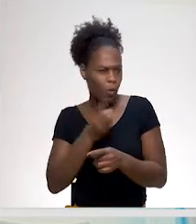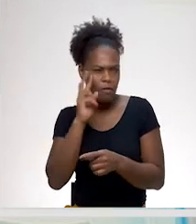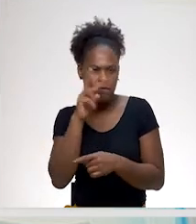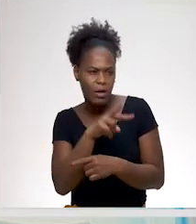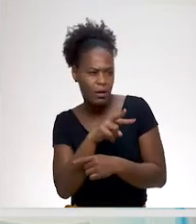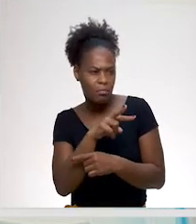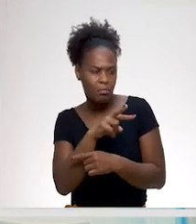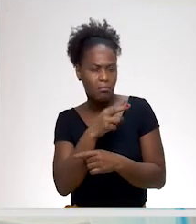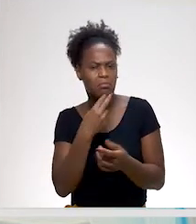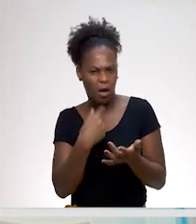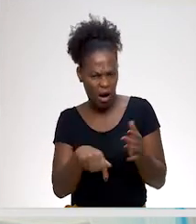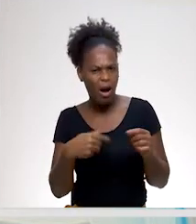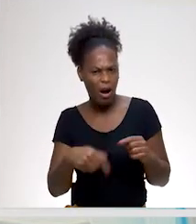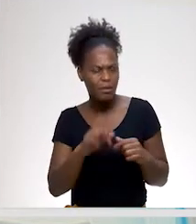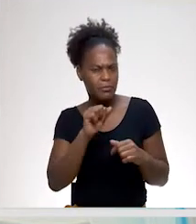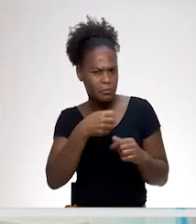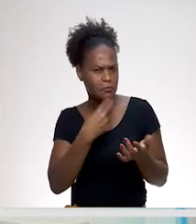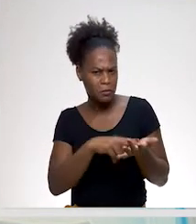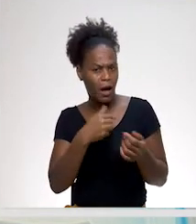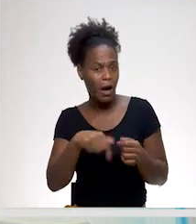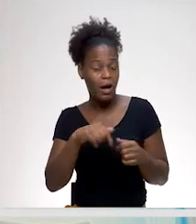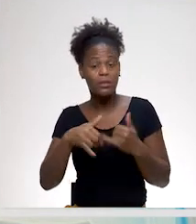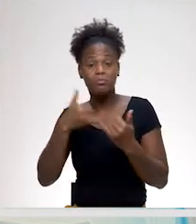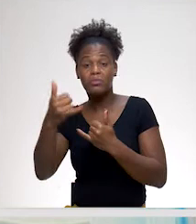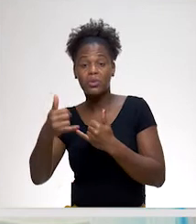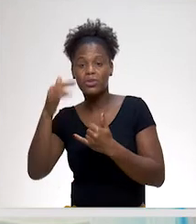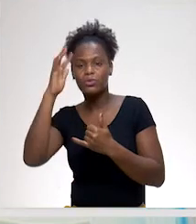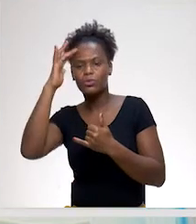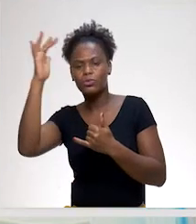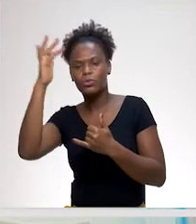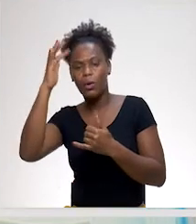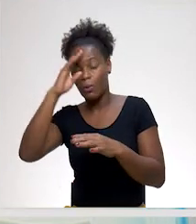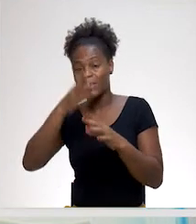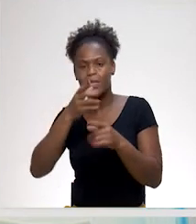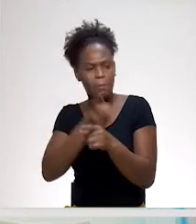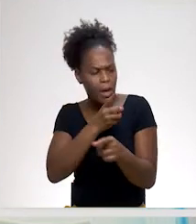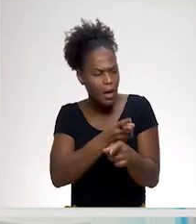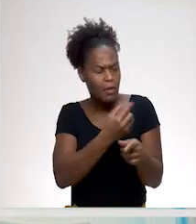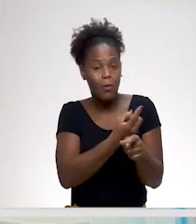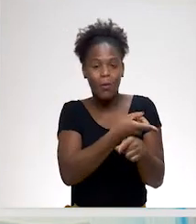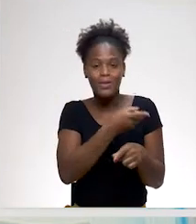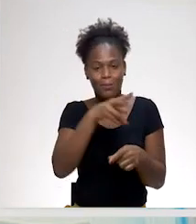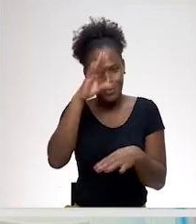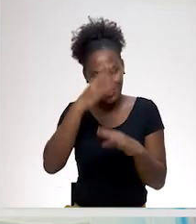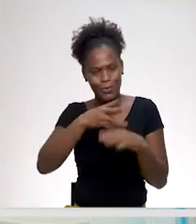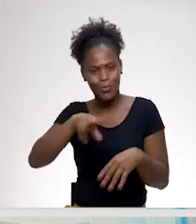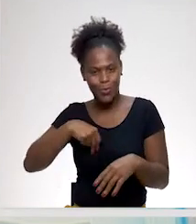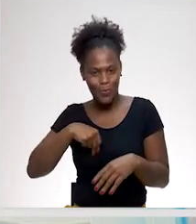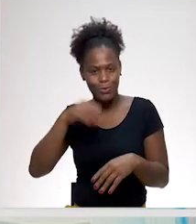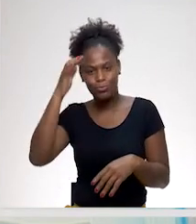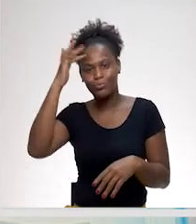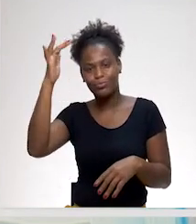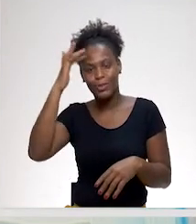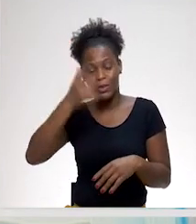vemos coisas que na verdade existem e no sonho acontecem a mesma coisa acontece conosco no